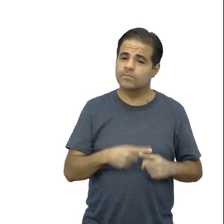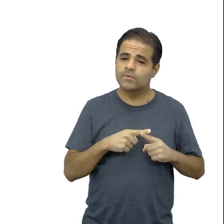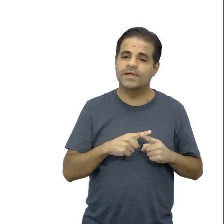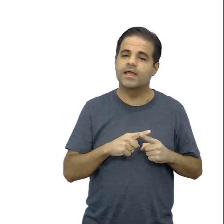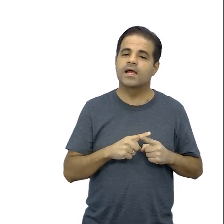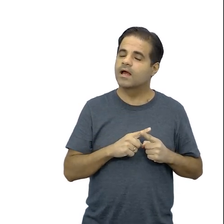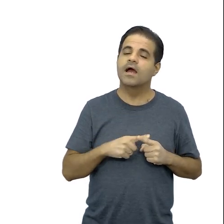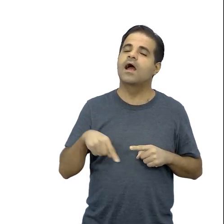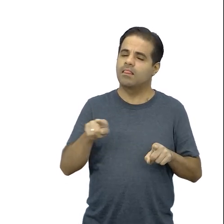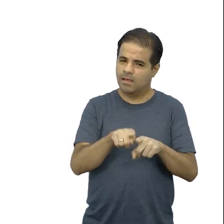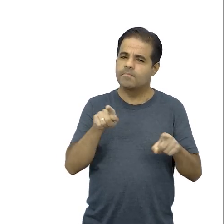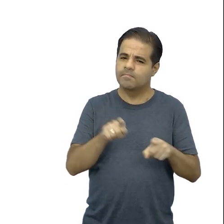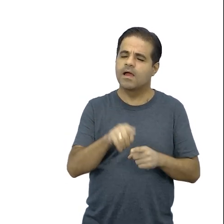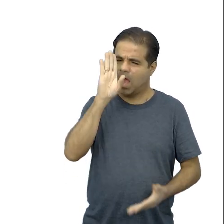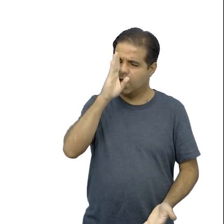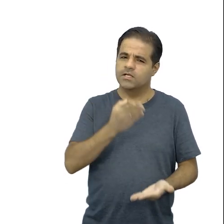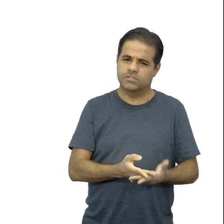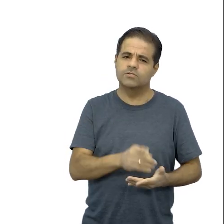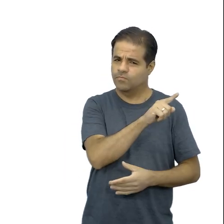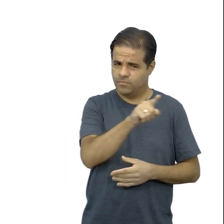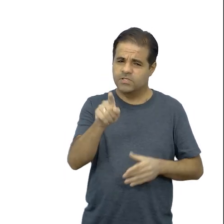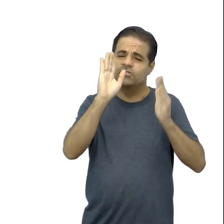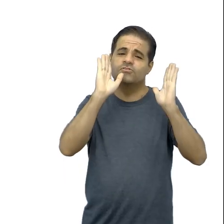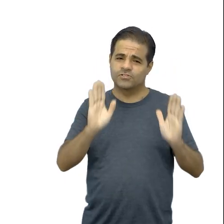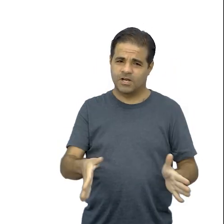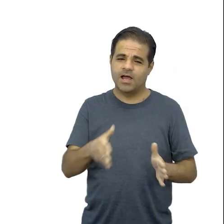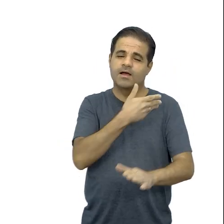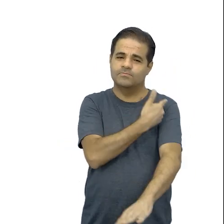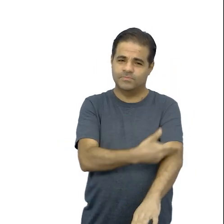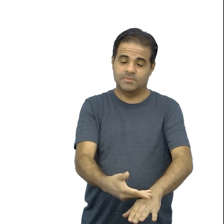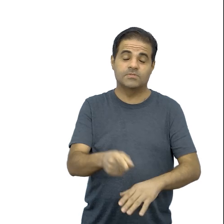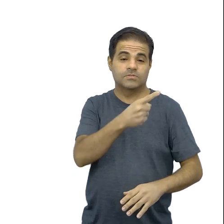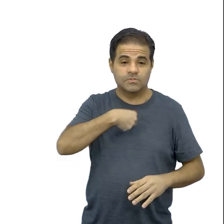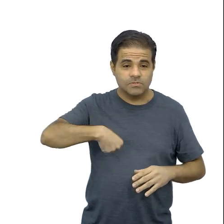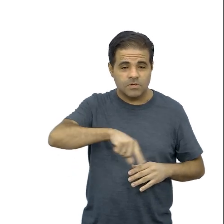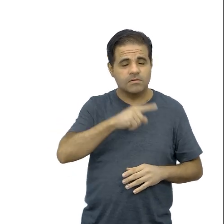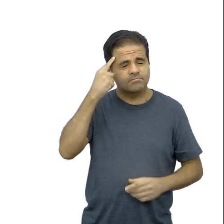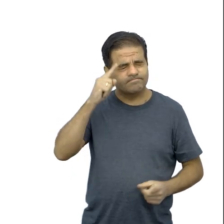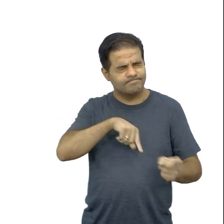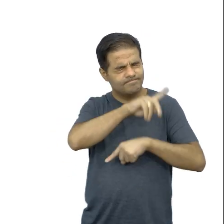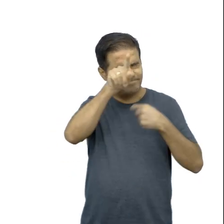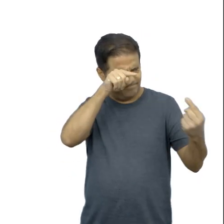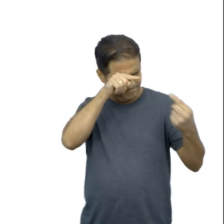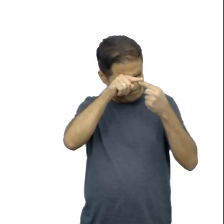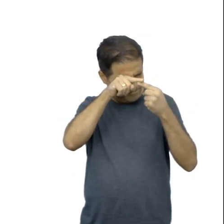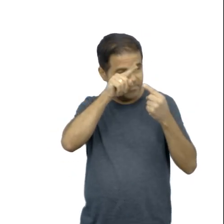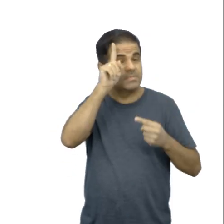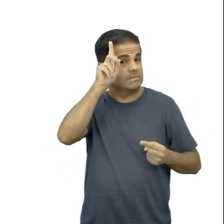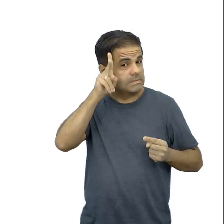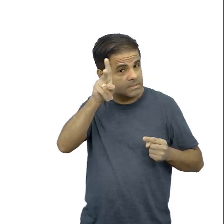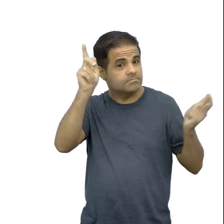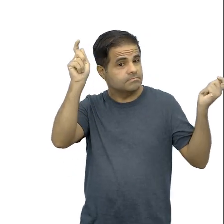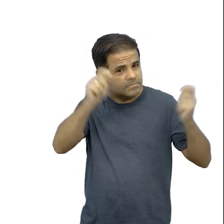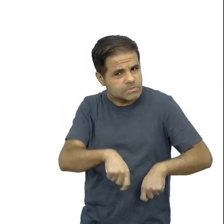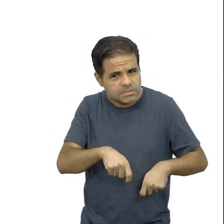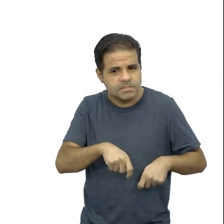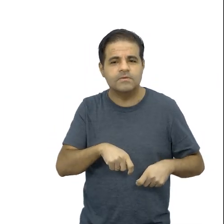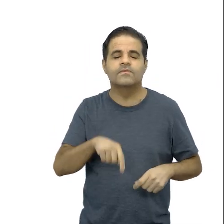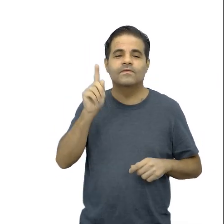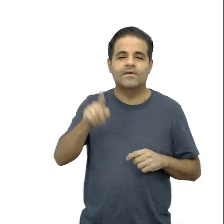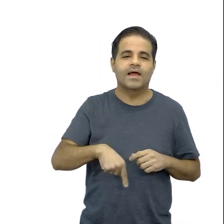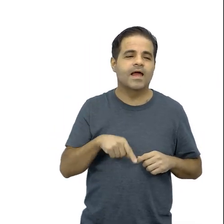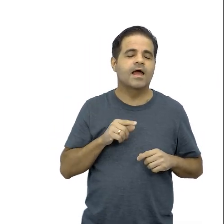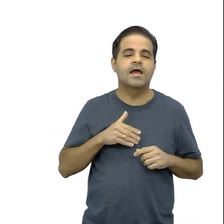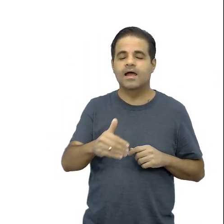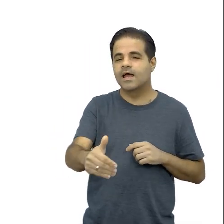como também acredito eu que vocês já estão habituados, a nossa intenção, né, sempre que possível, e